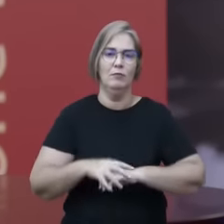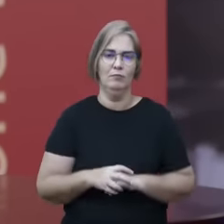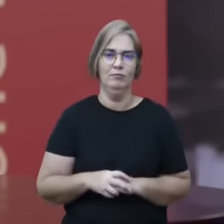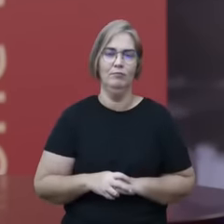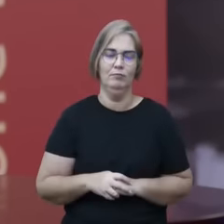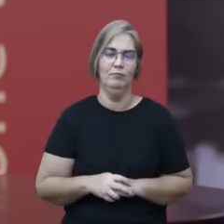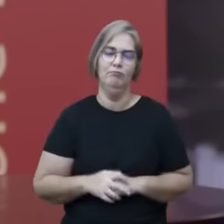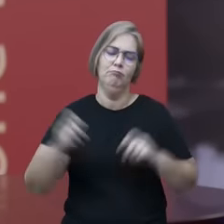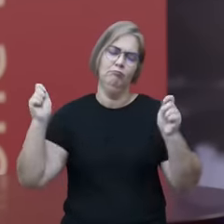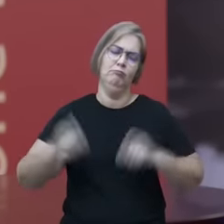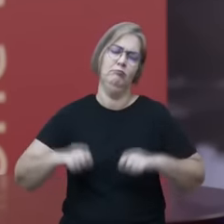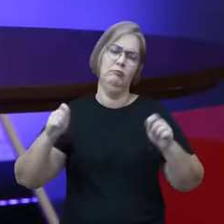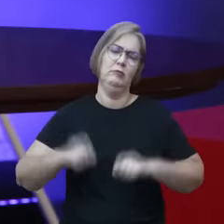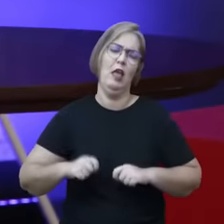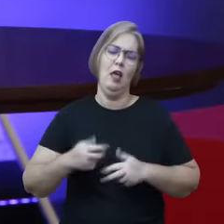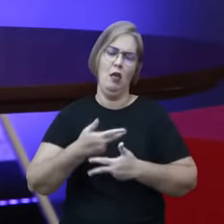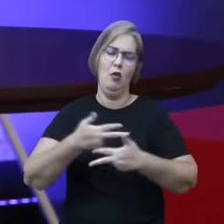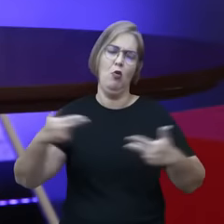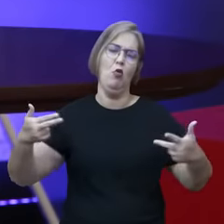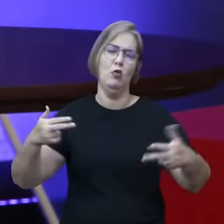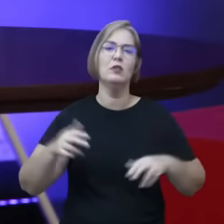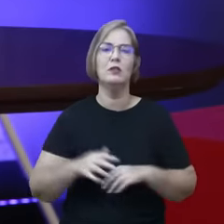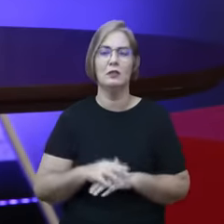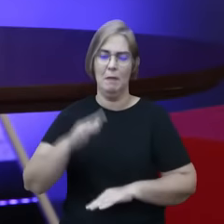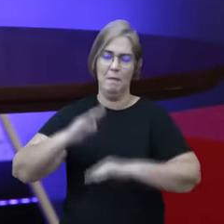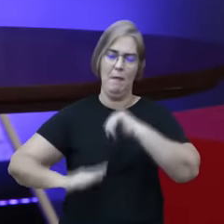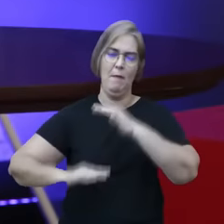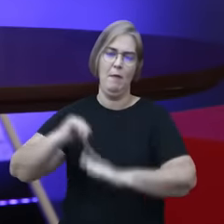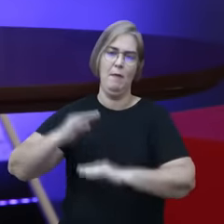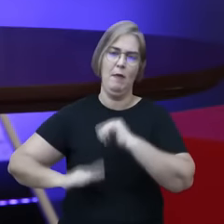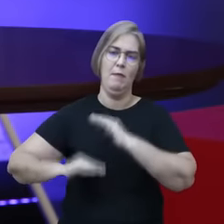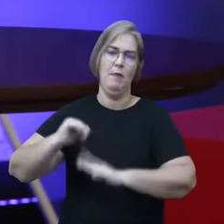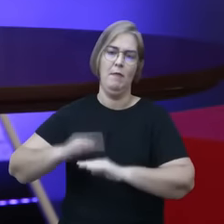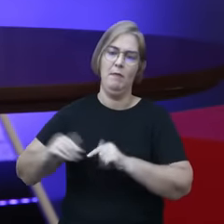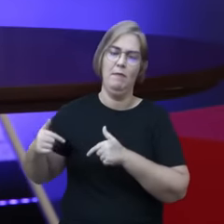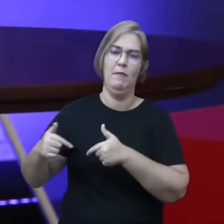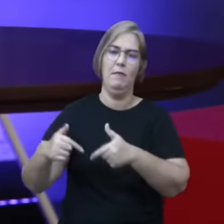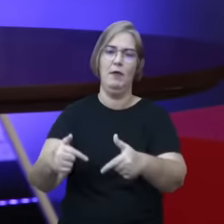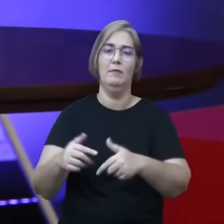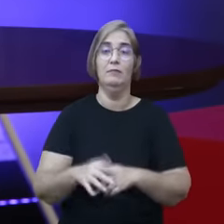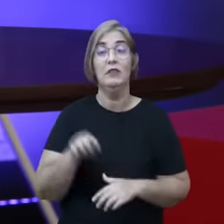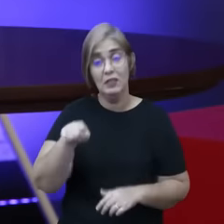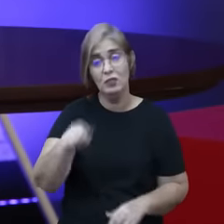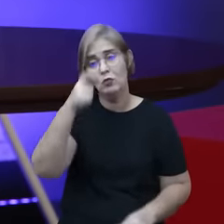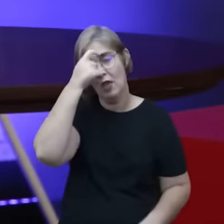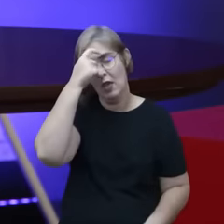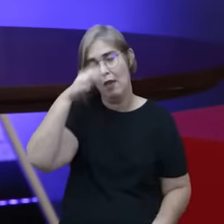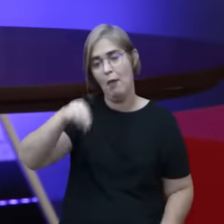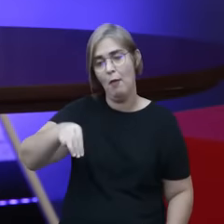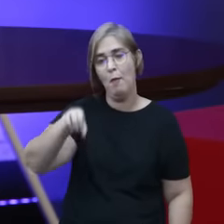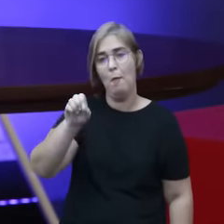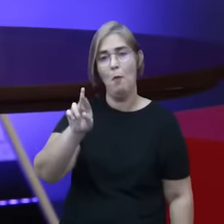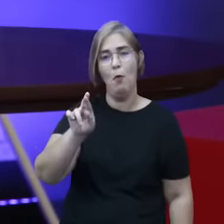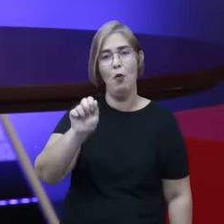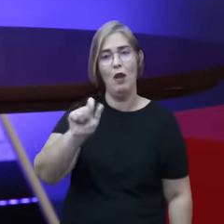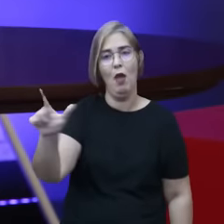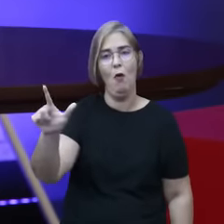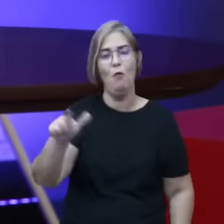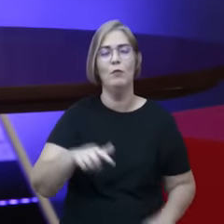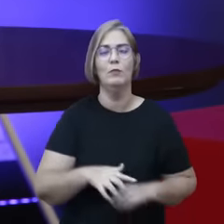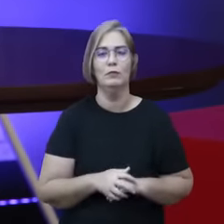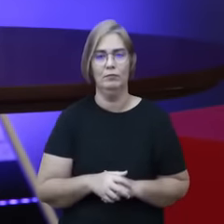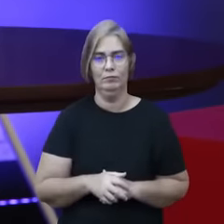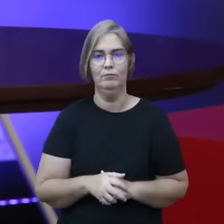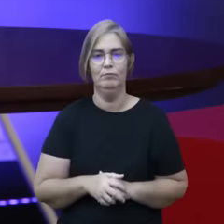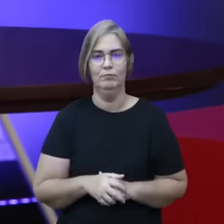estabelecer certos princípios para agir a partir da razão. E isso é moral, que se não for isso não é moral, lógico. É